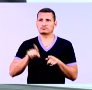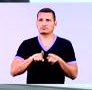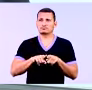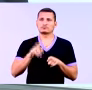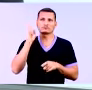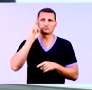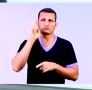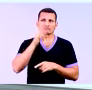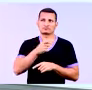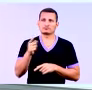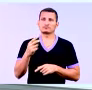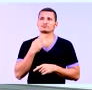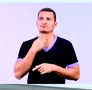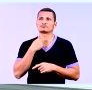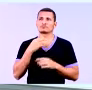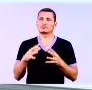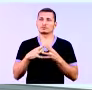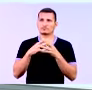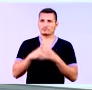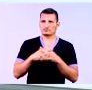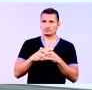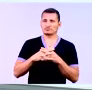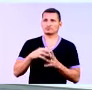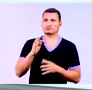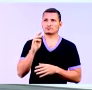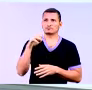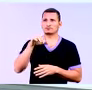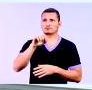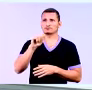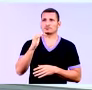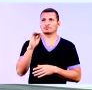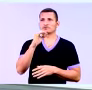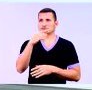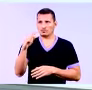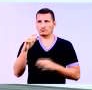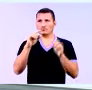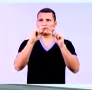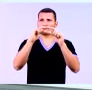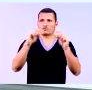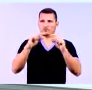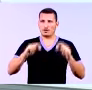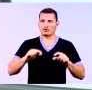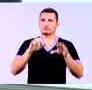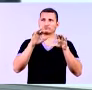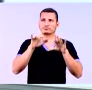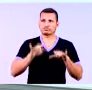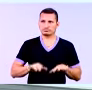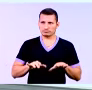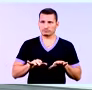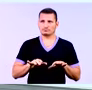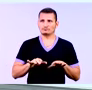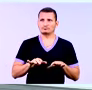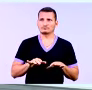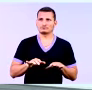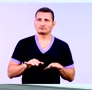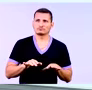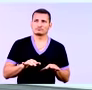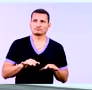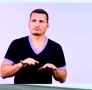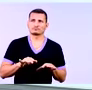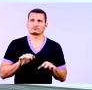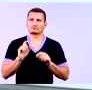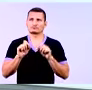nós não podemos confundir a transação com um formulário que um usuário, que um internauta digita. O